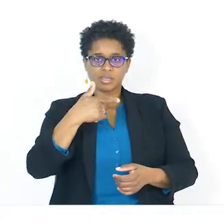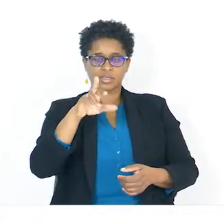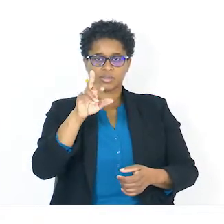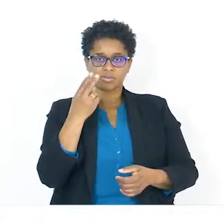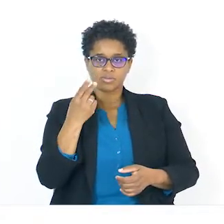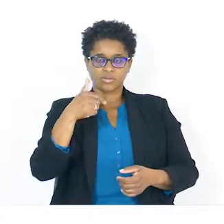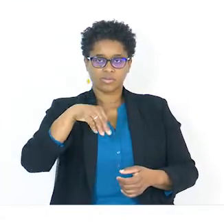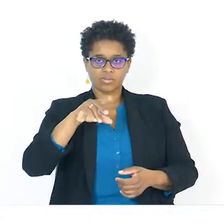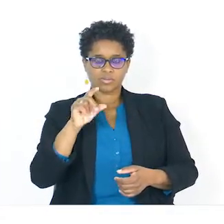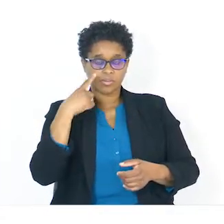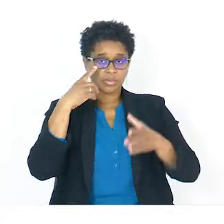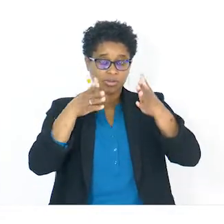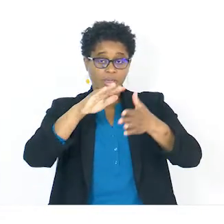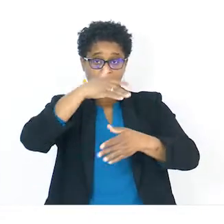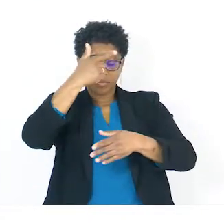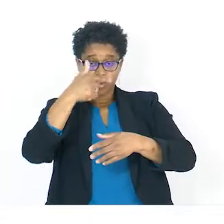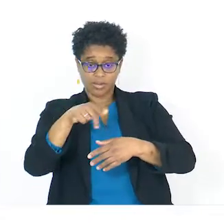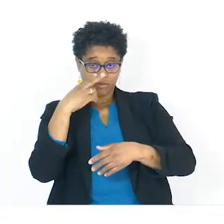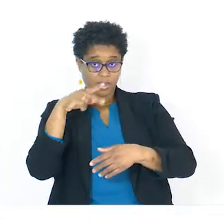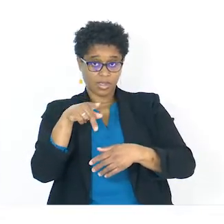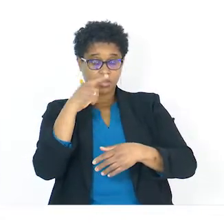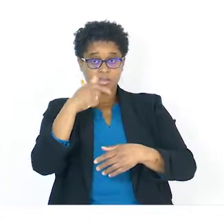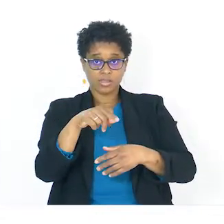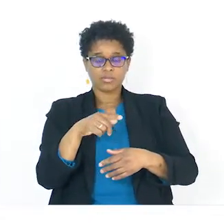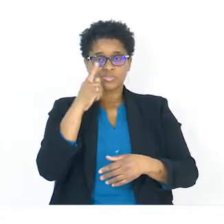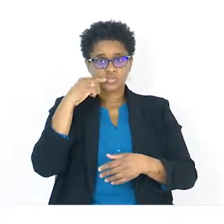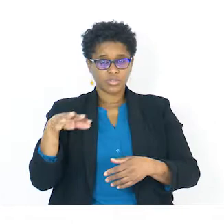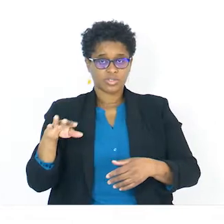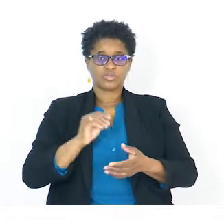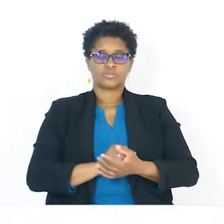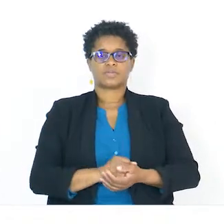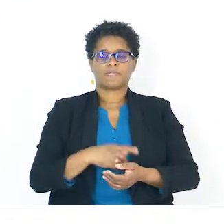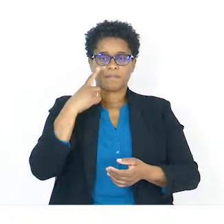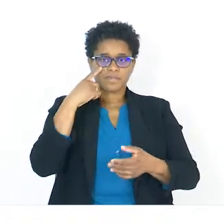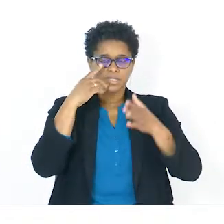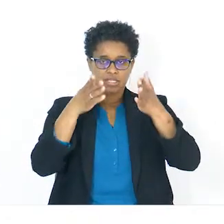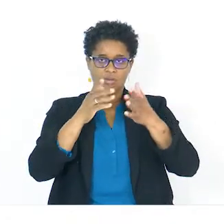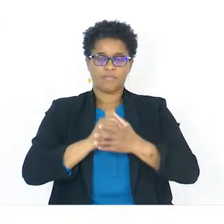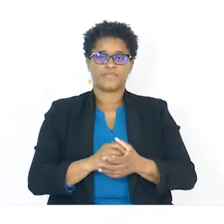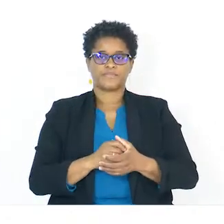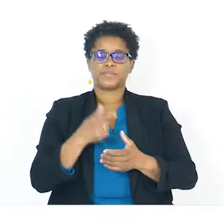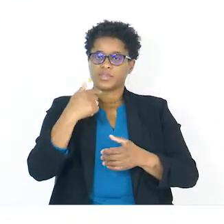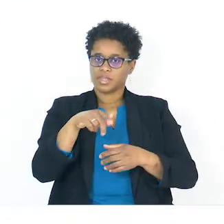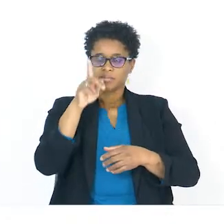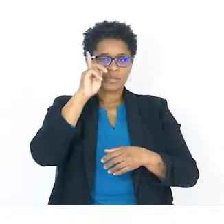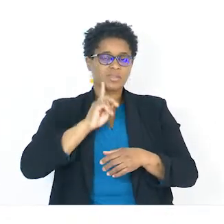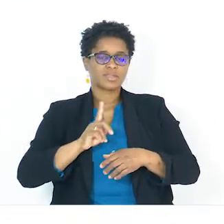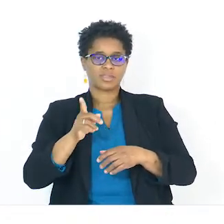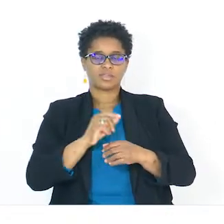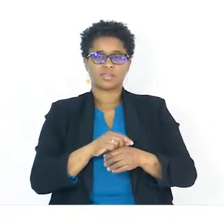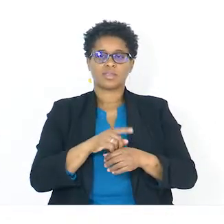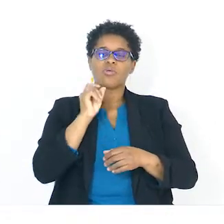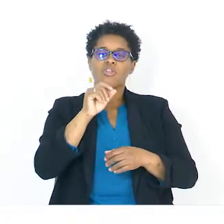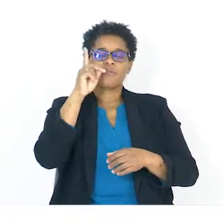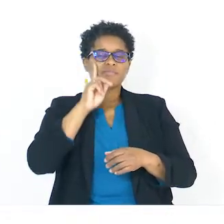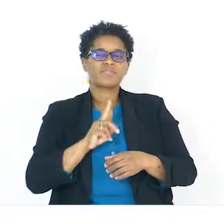Primeiramente, podemos ver ali que nós temos dois meninos. Vamos prestar atenção. Temos a menina,